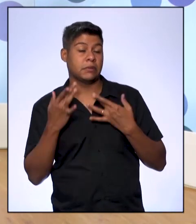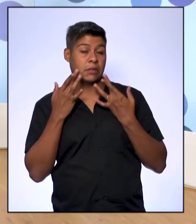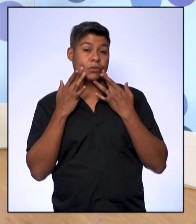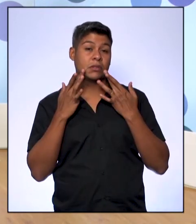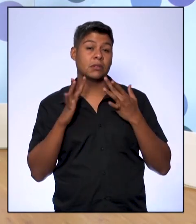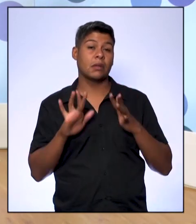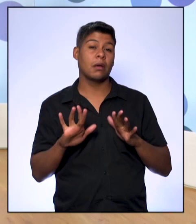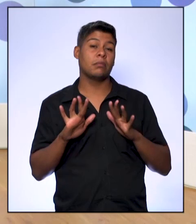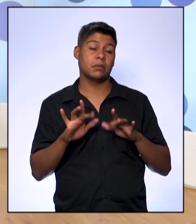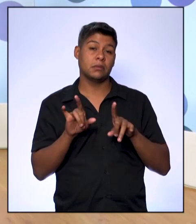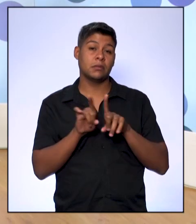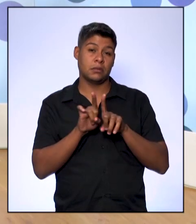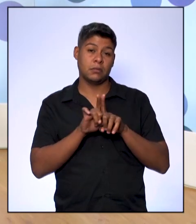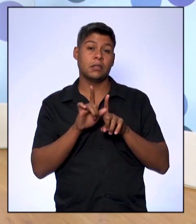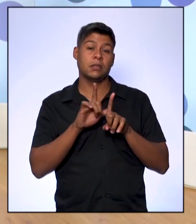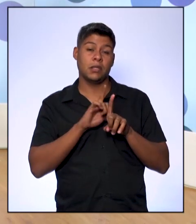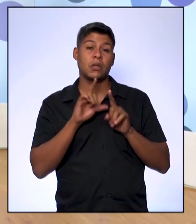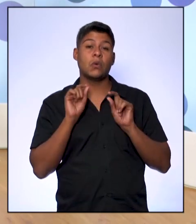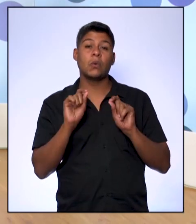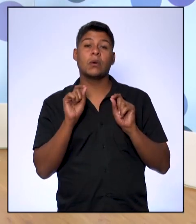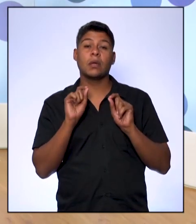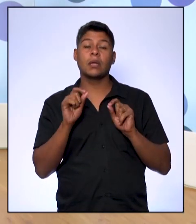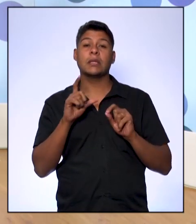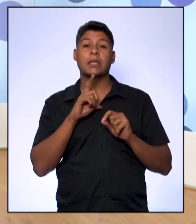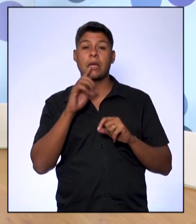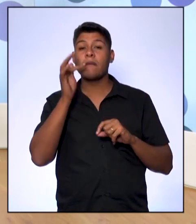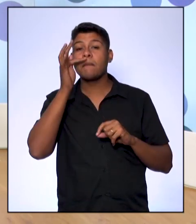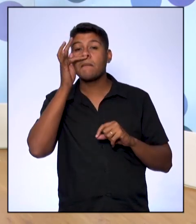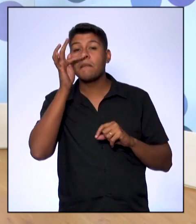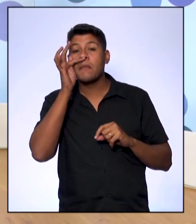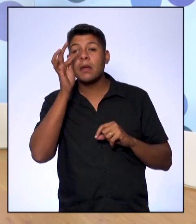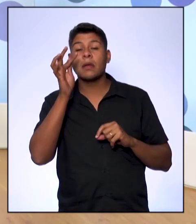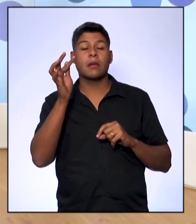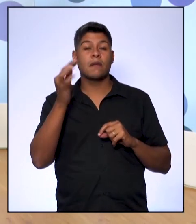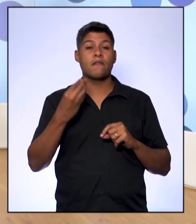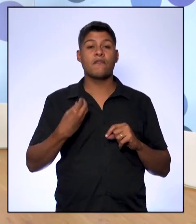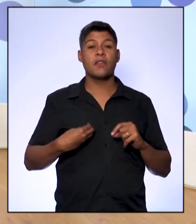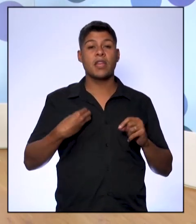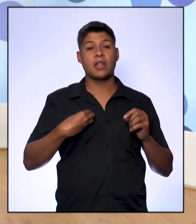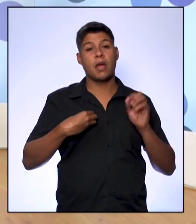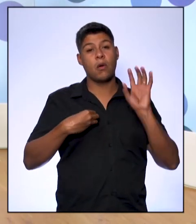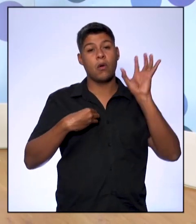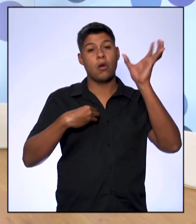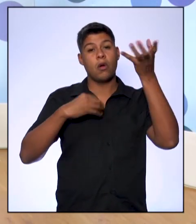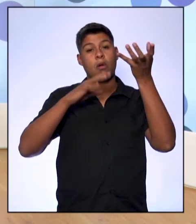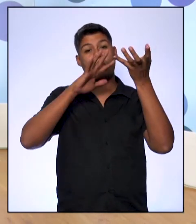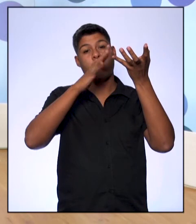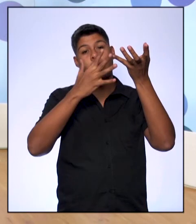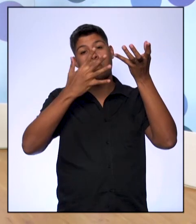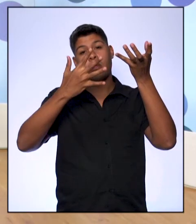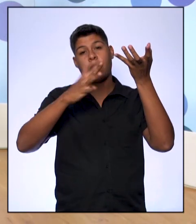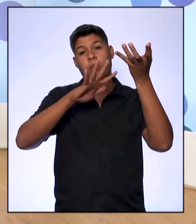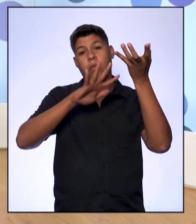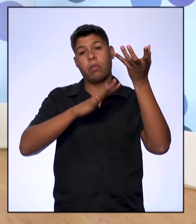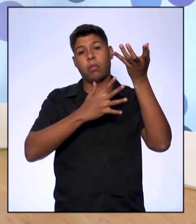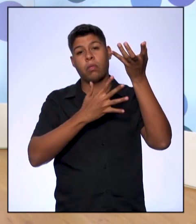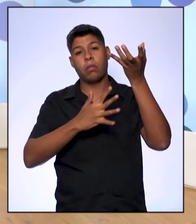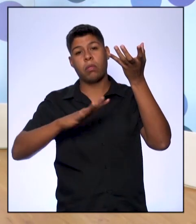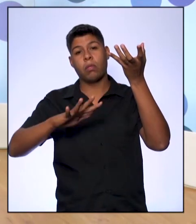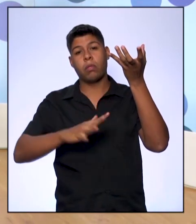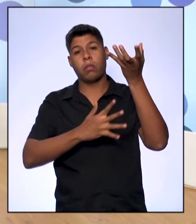né também temos aí há uma primavera em cada vida é uma metáfora